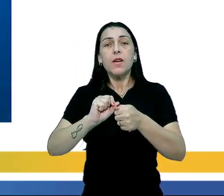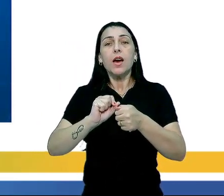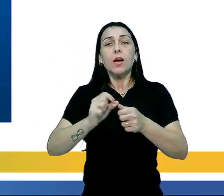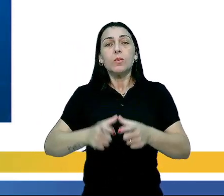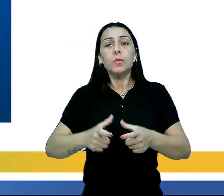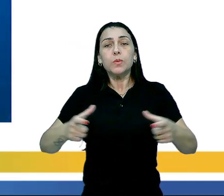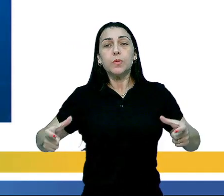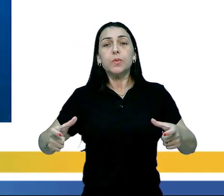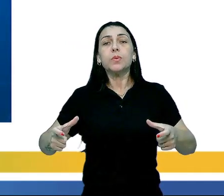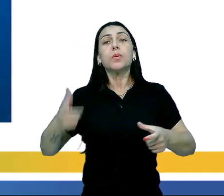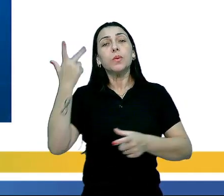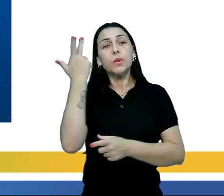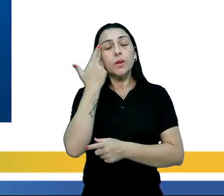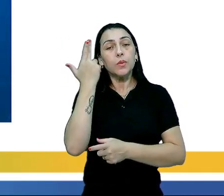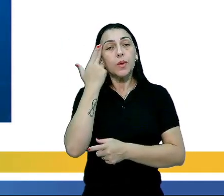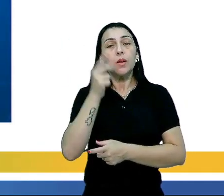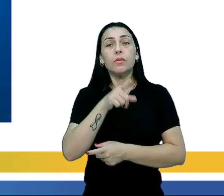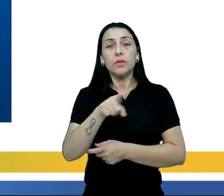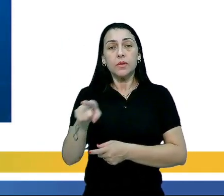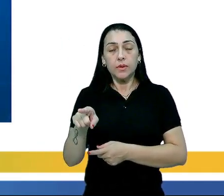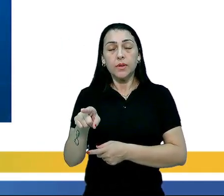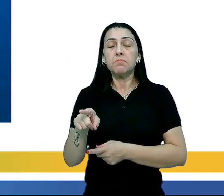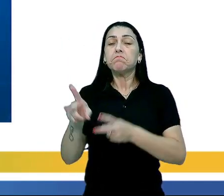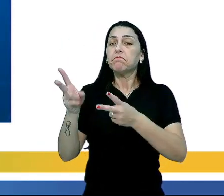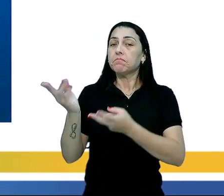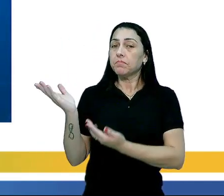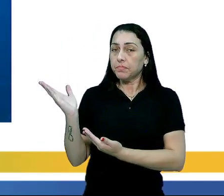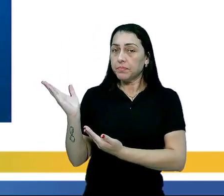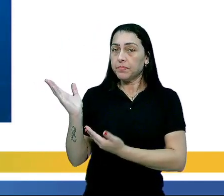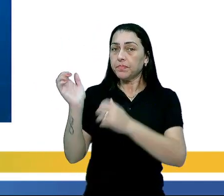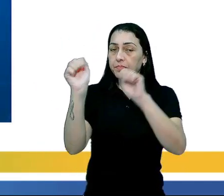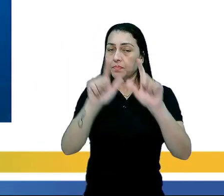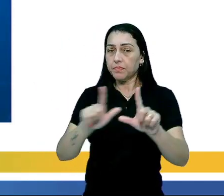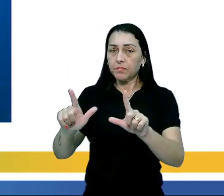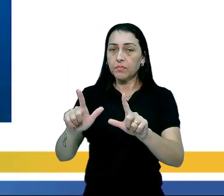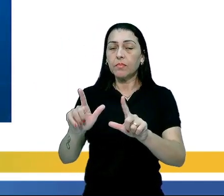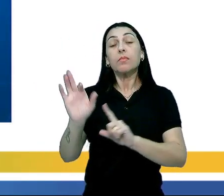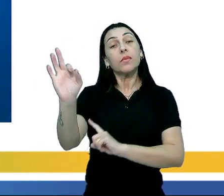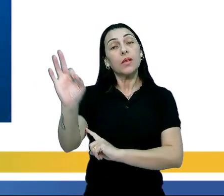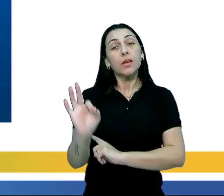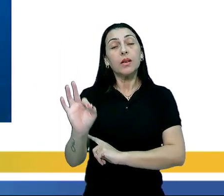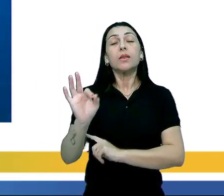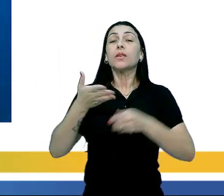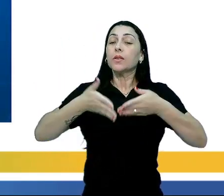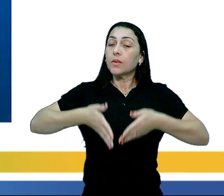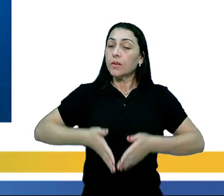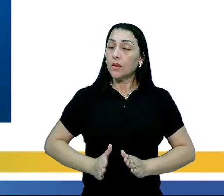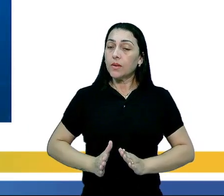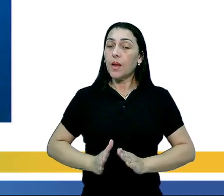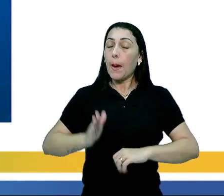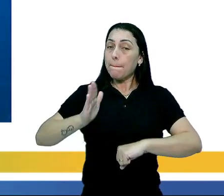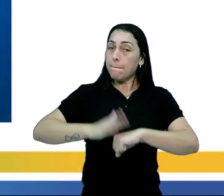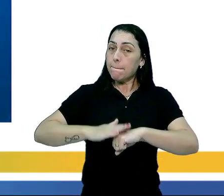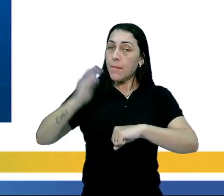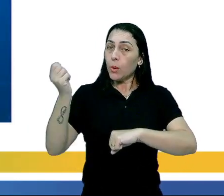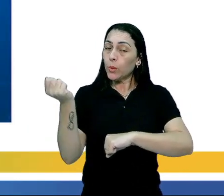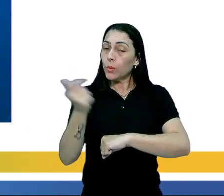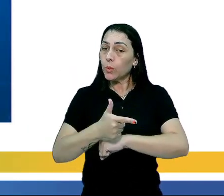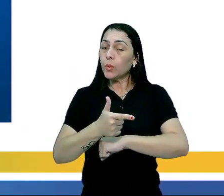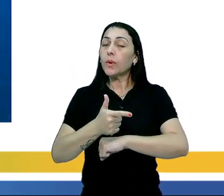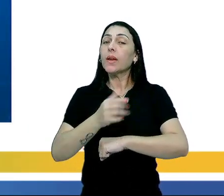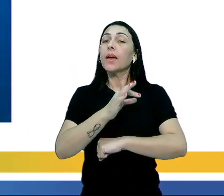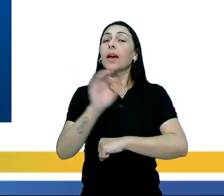natural vegetativo, conforme vocês observam aí no slide, a taxa de natalidade, quando ela é maior que a taxa